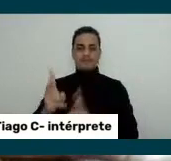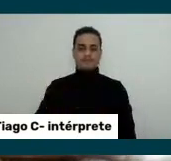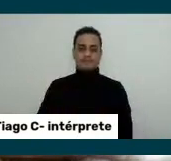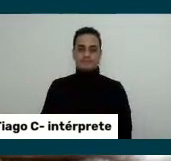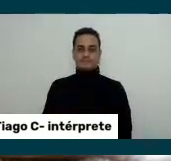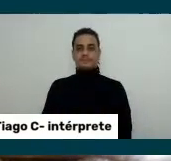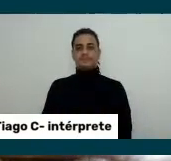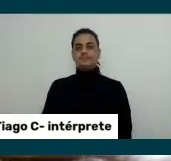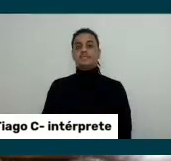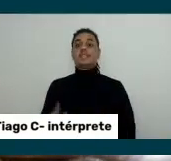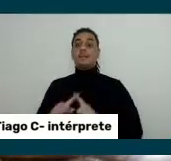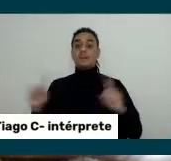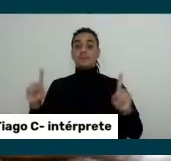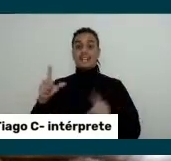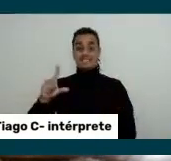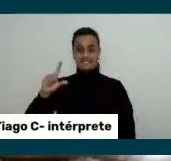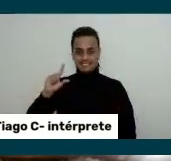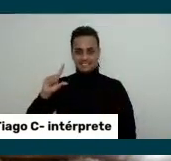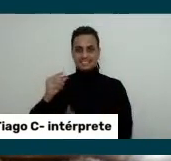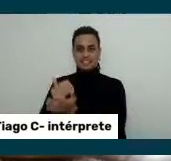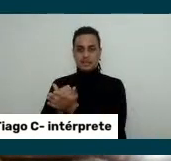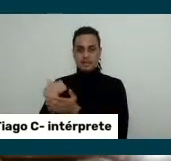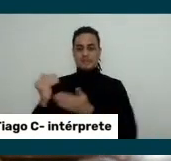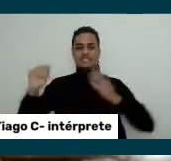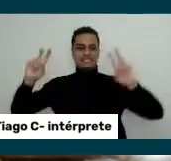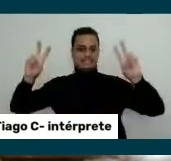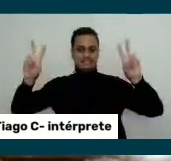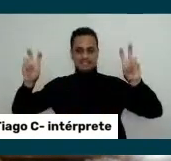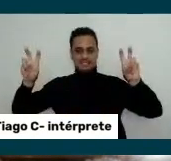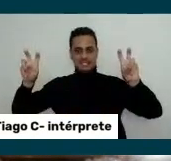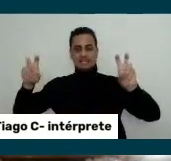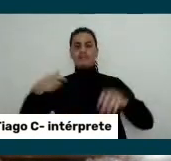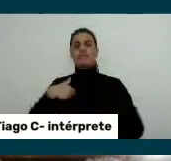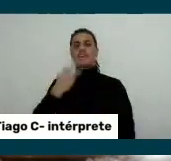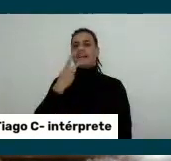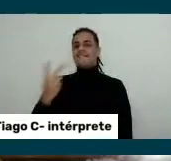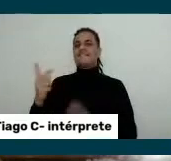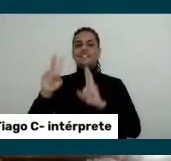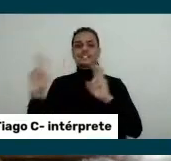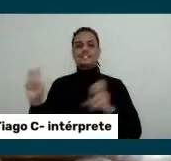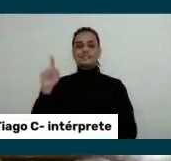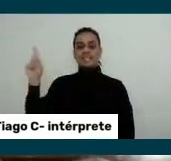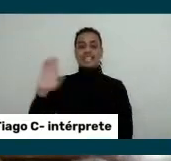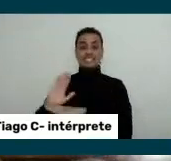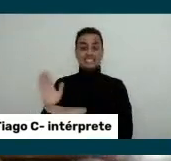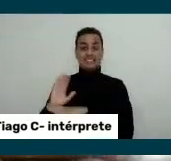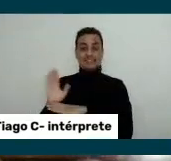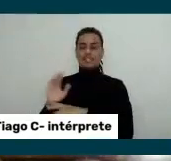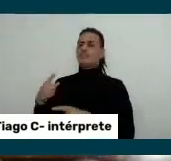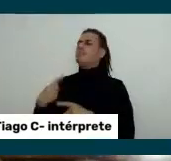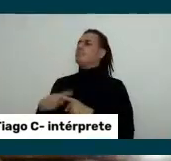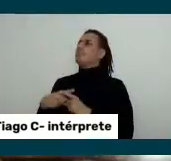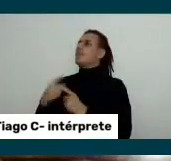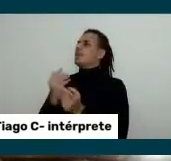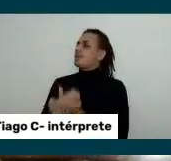E antes de começar a falar do nosso tema, eu queria falar um pouco desse vídeo, né? Por que que começamos